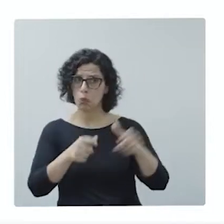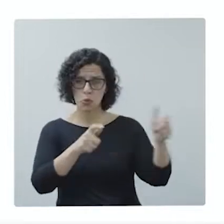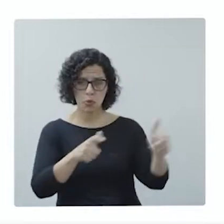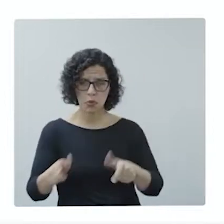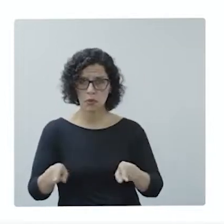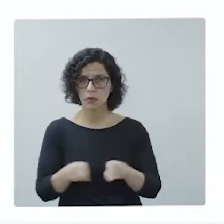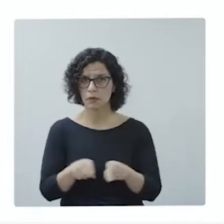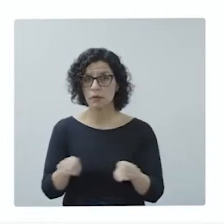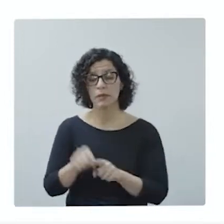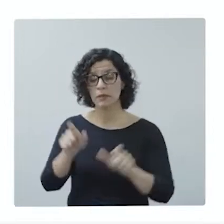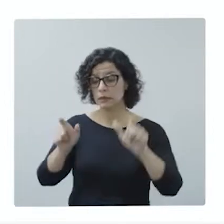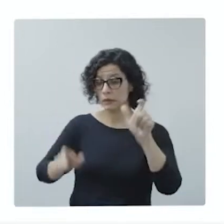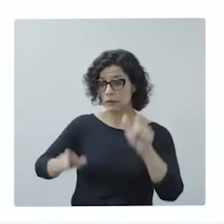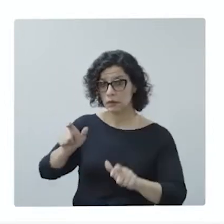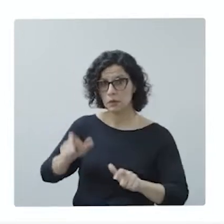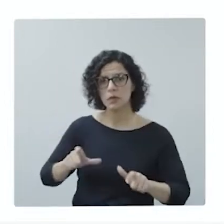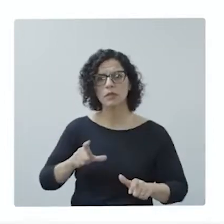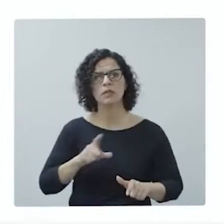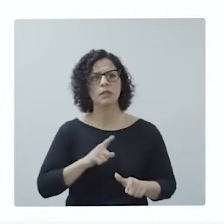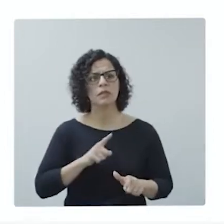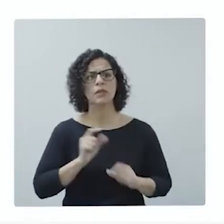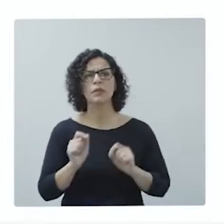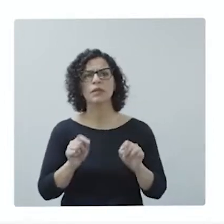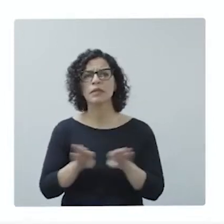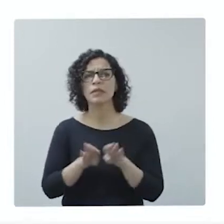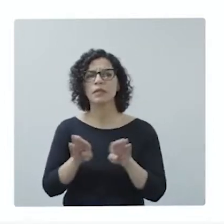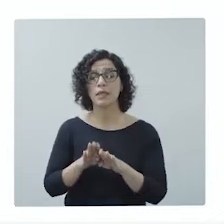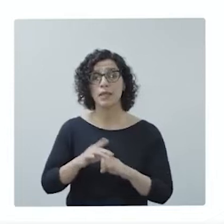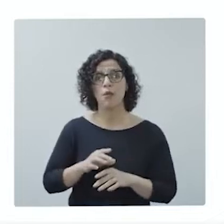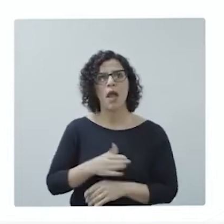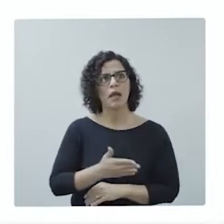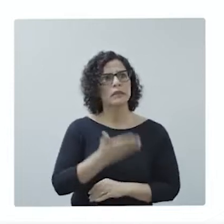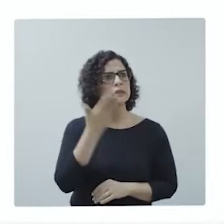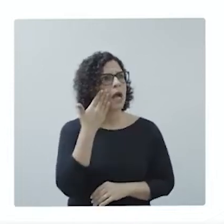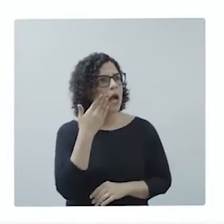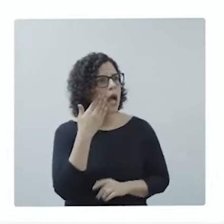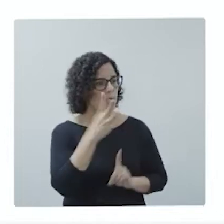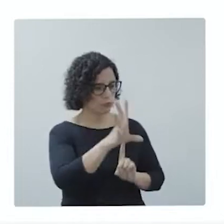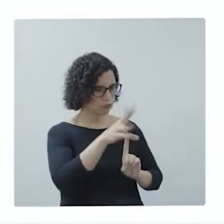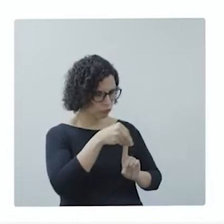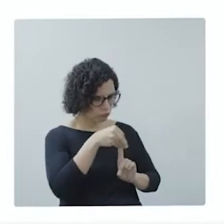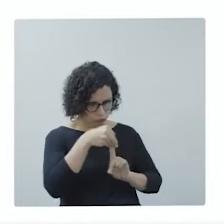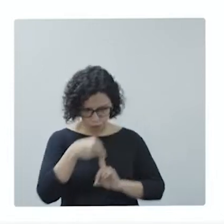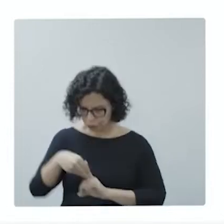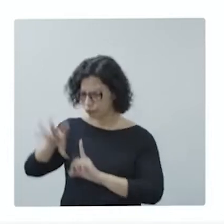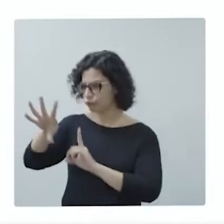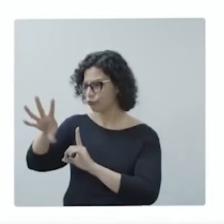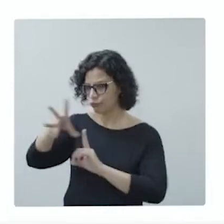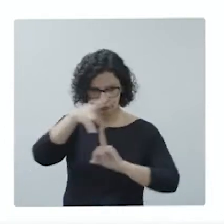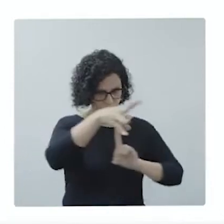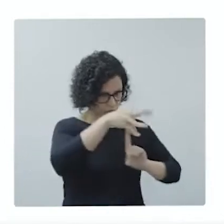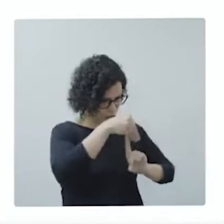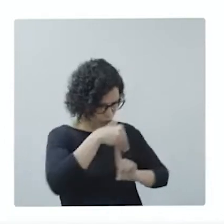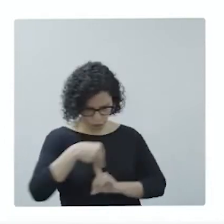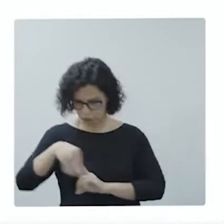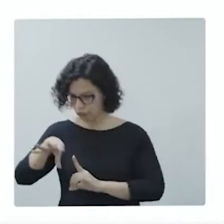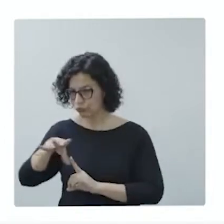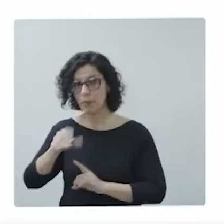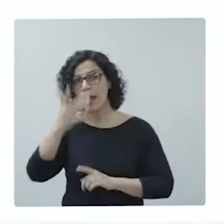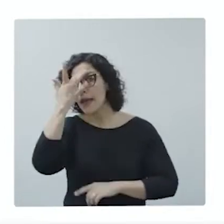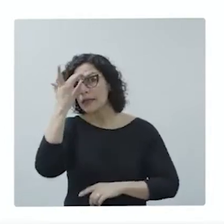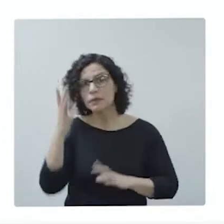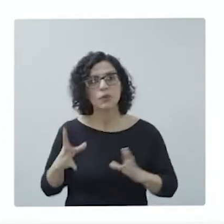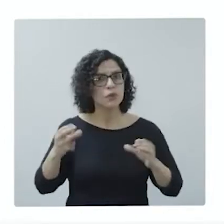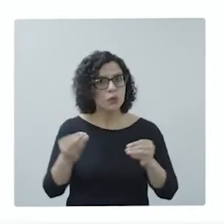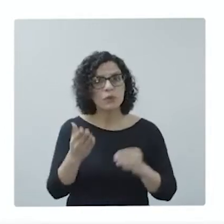lugar e que as pessoas contam, notificam, noticiam para